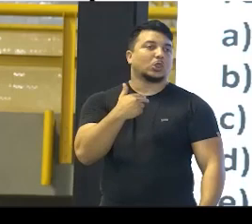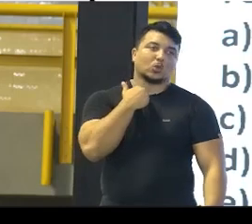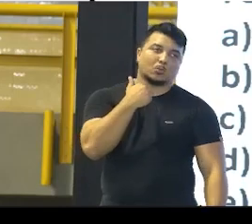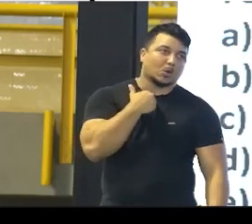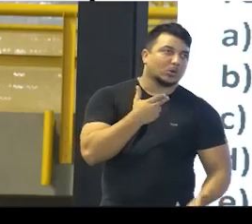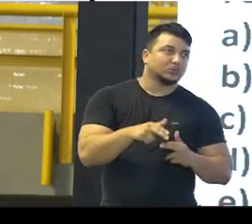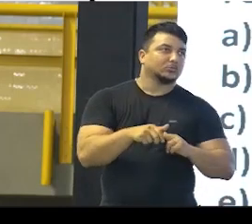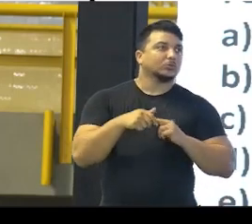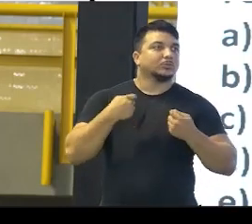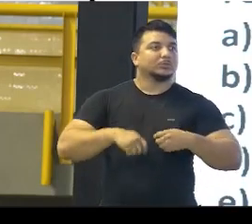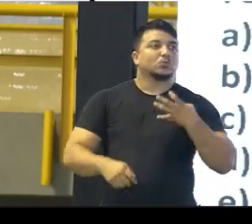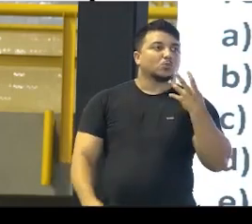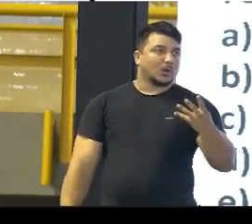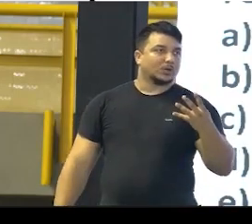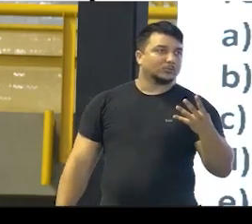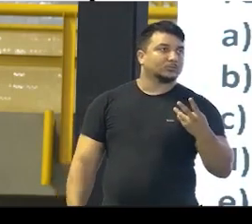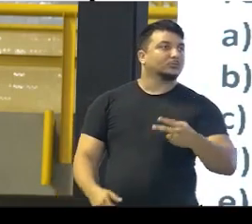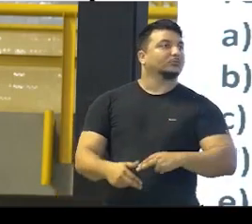1.700 metros.